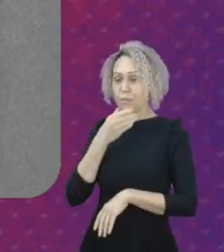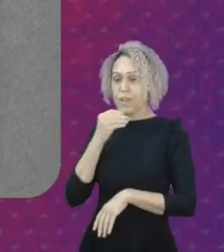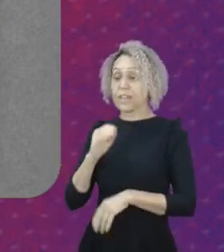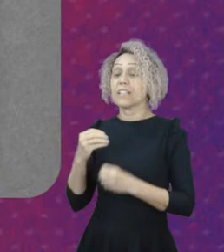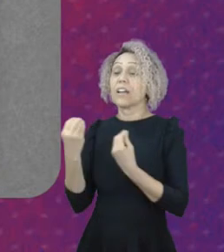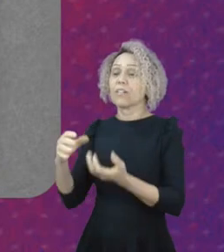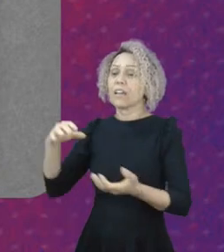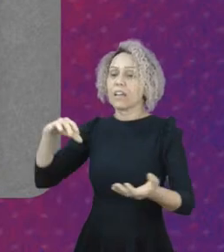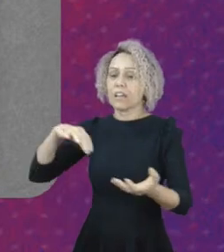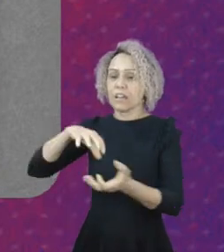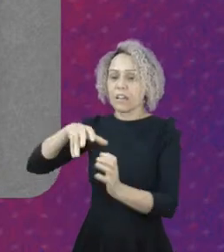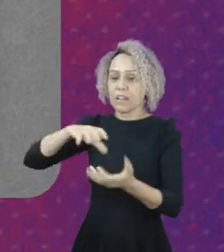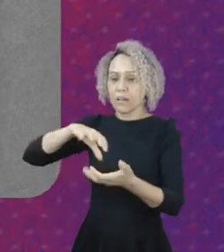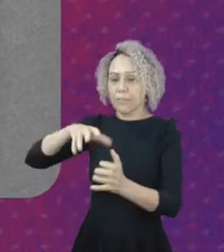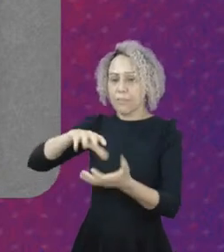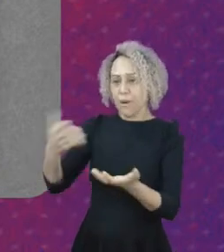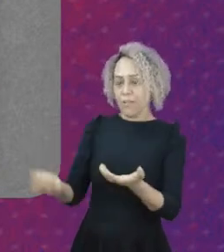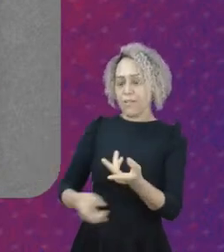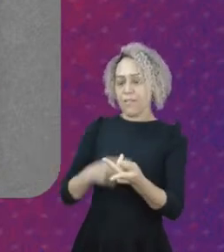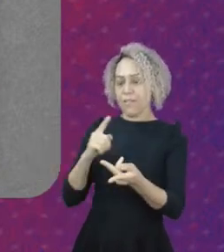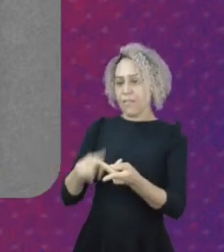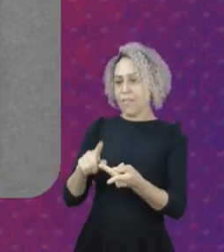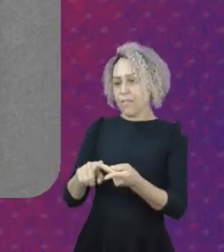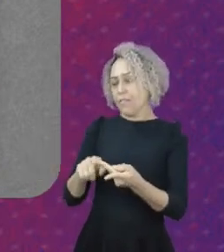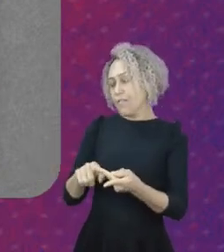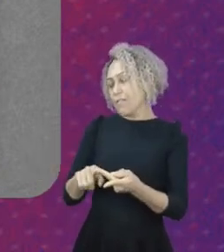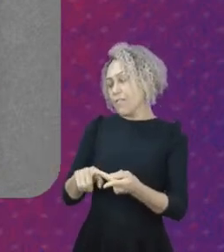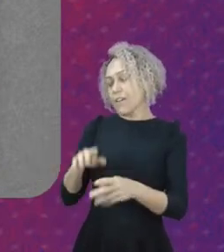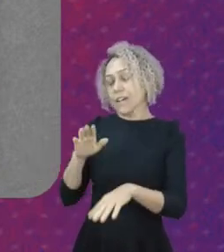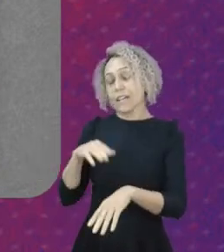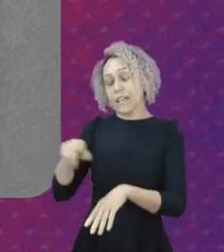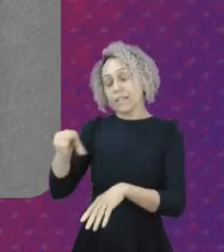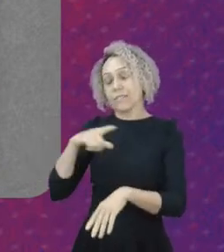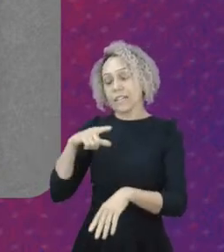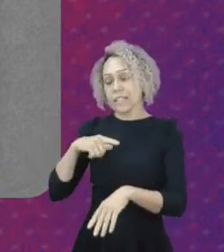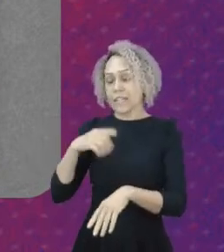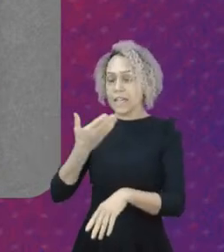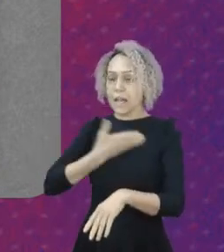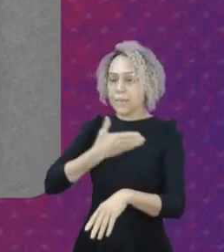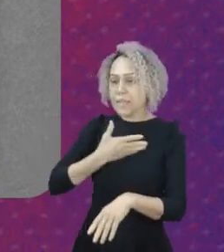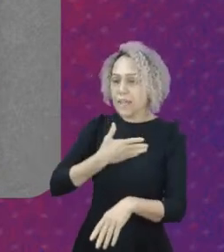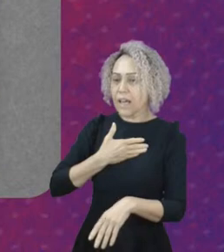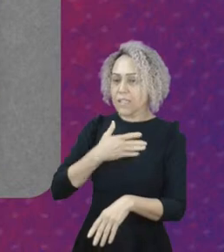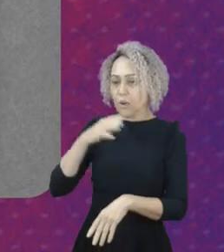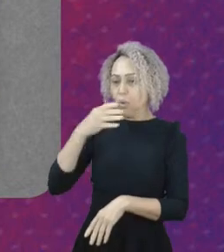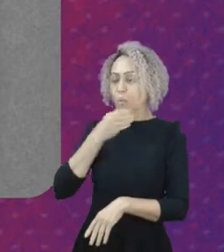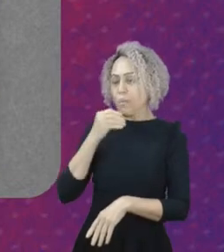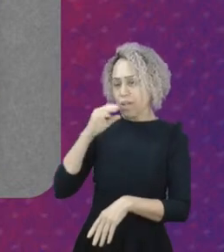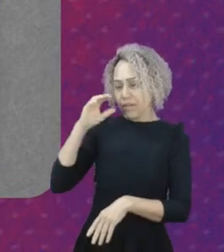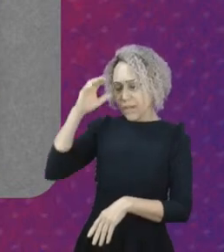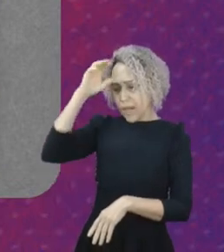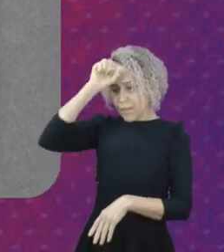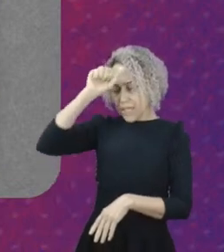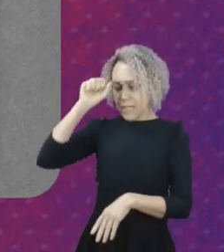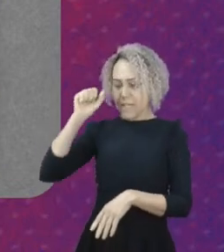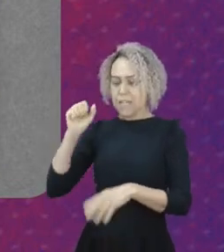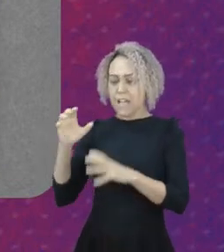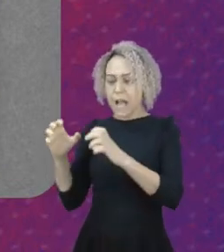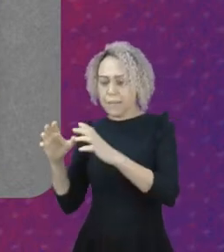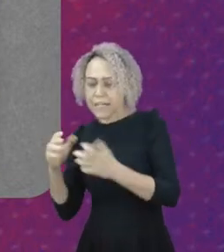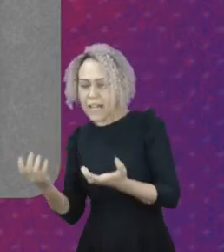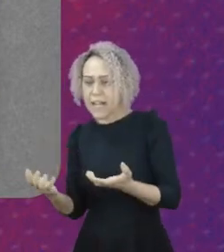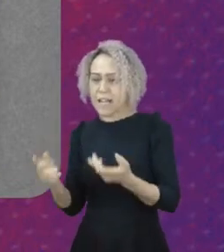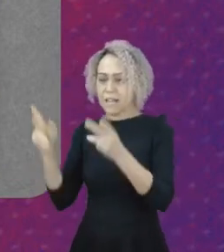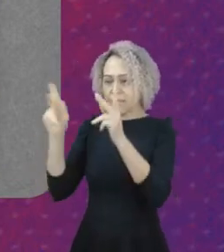colegas, ter relações, né? Amizades, vai aprender a brigar, vai aprender a fazer as pazes, a